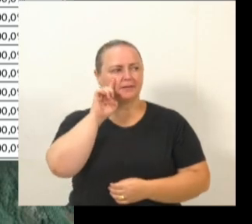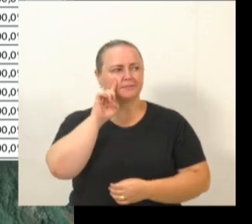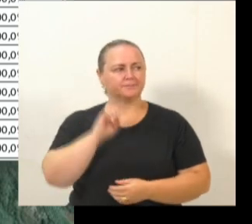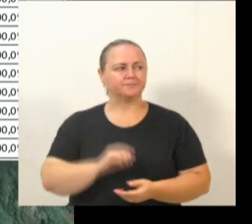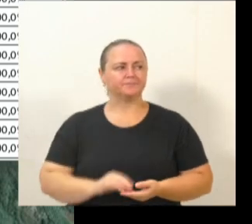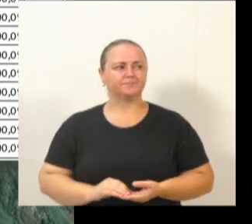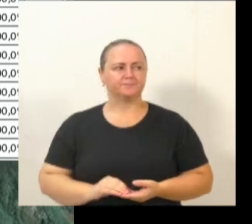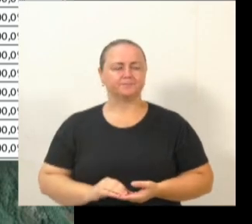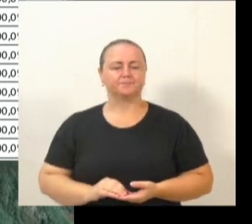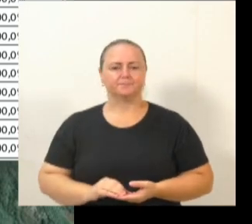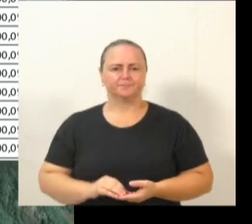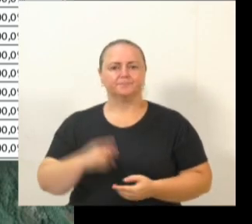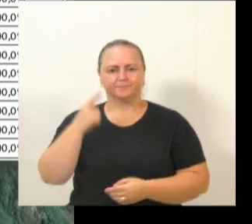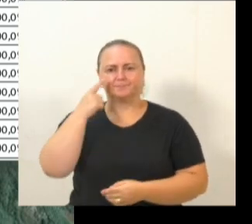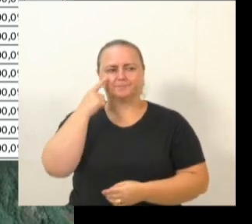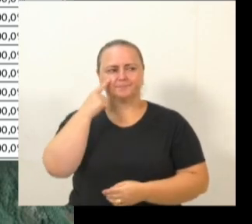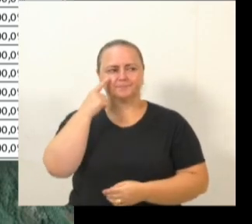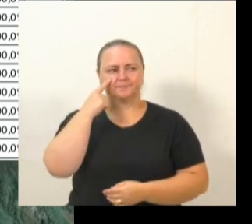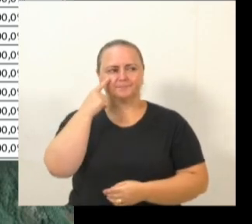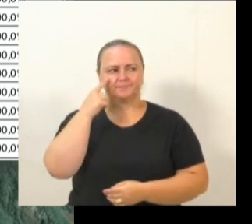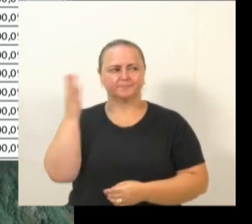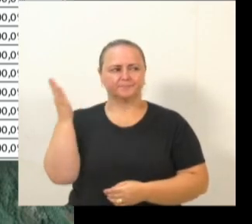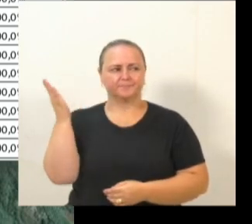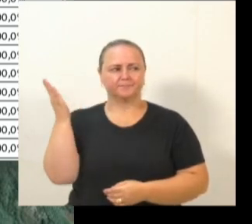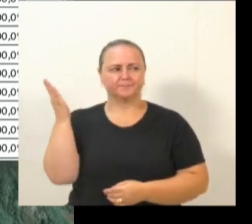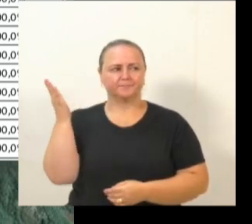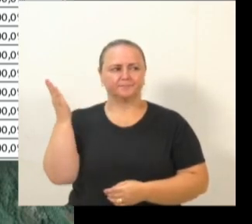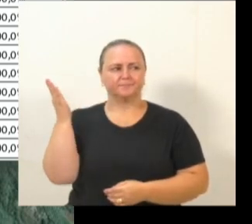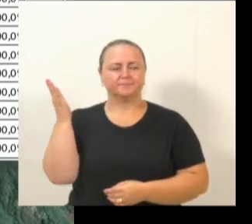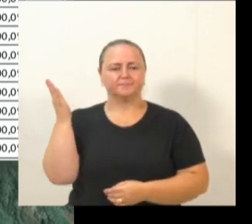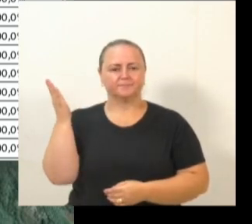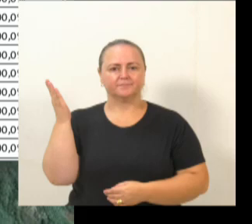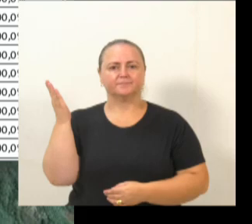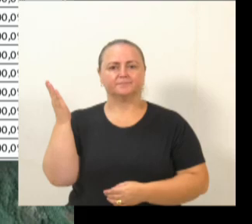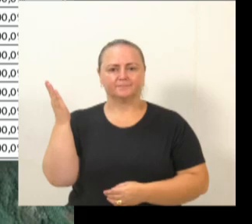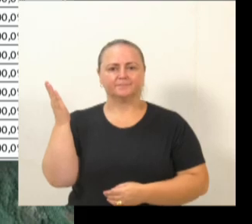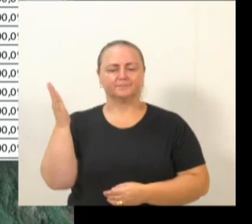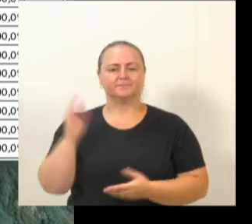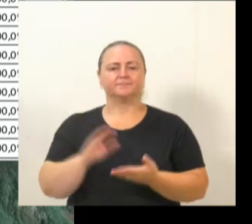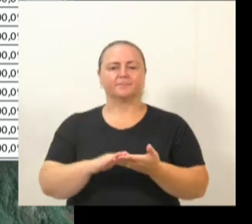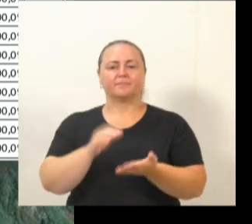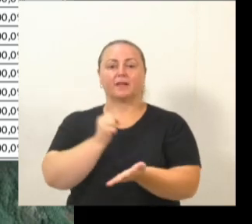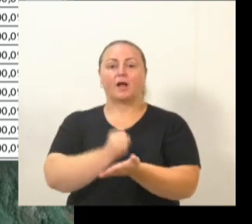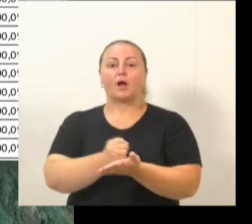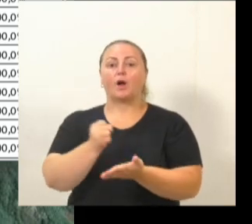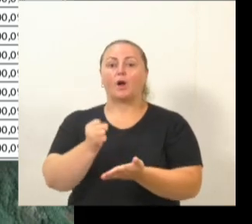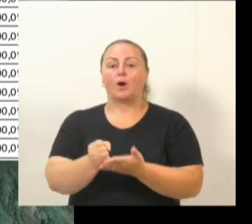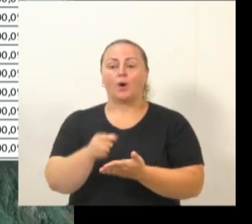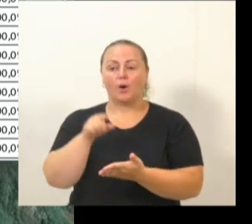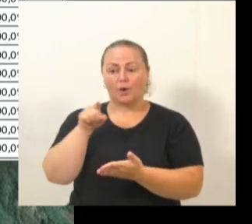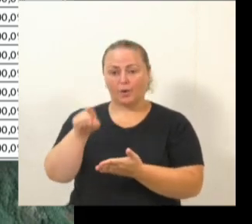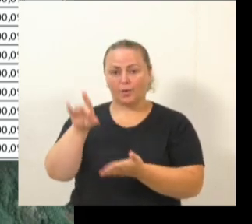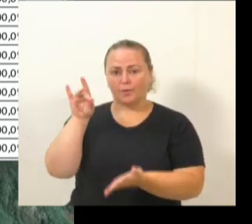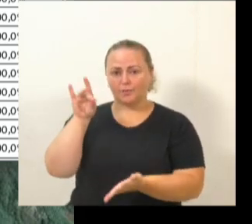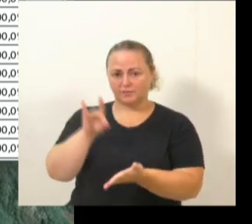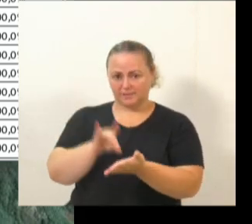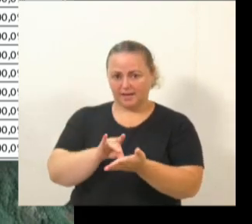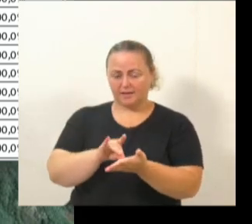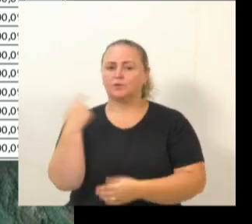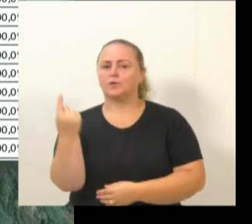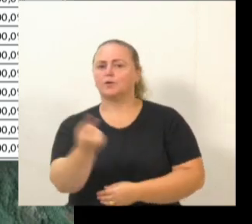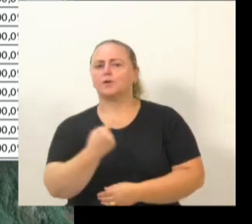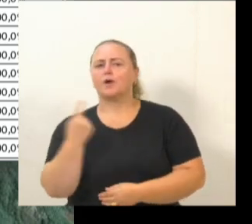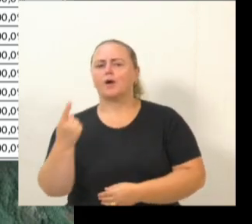slide aqui, que é do contrato original ainda, se vocês prestarem atenção ali, a gente fazia, ou